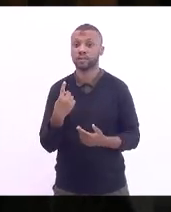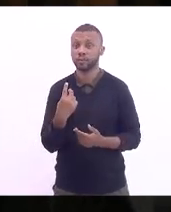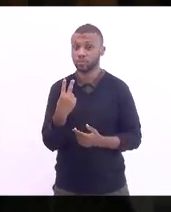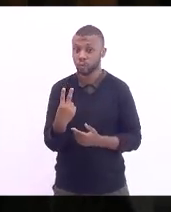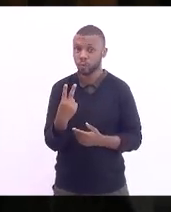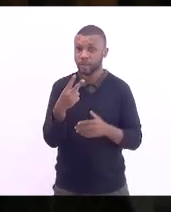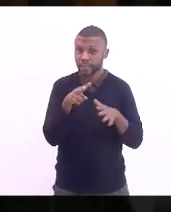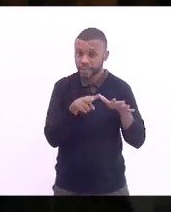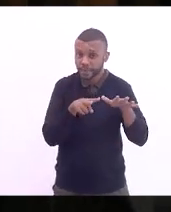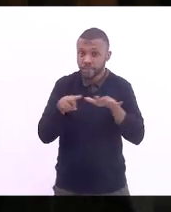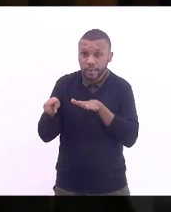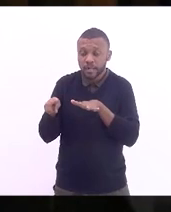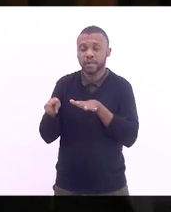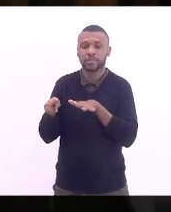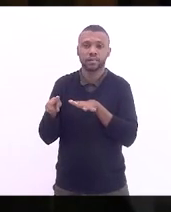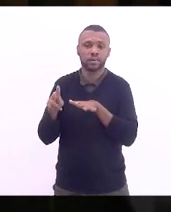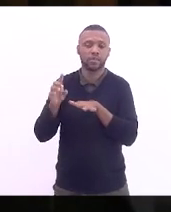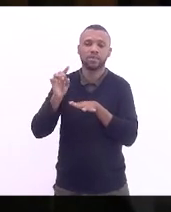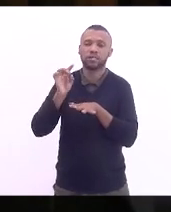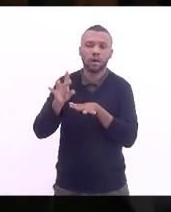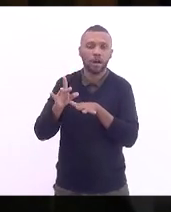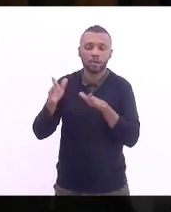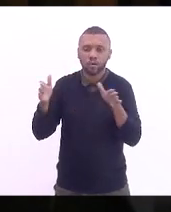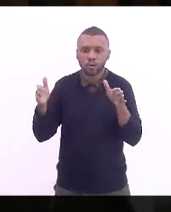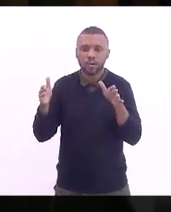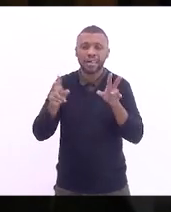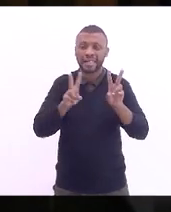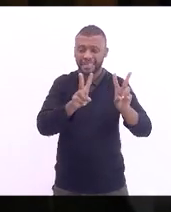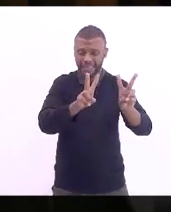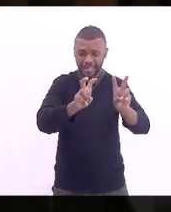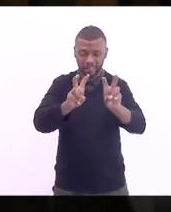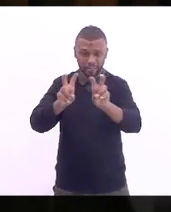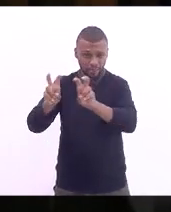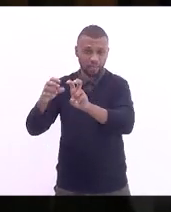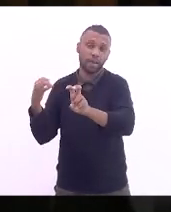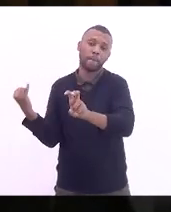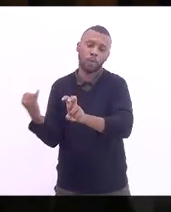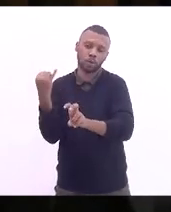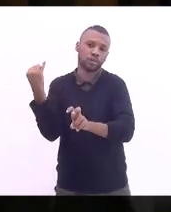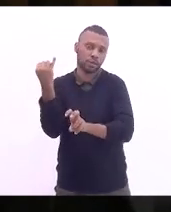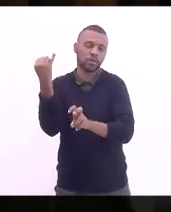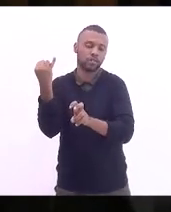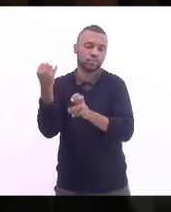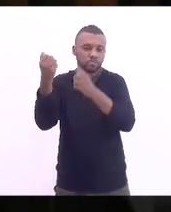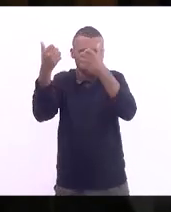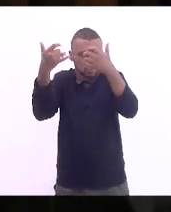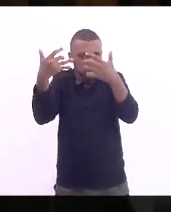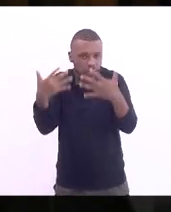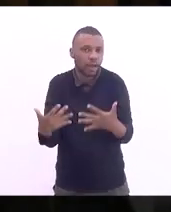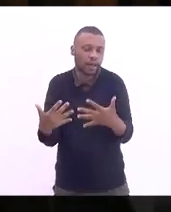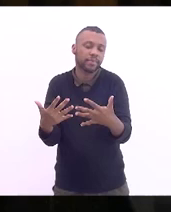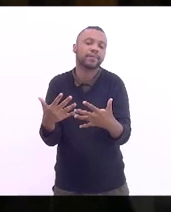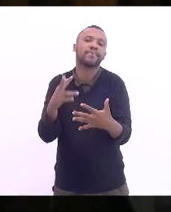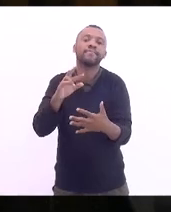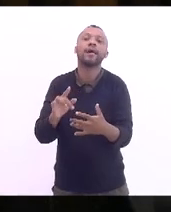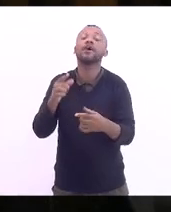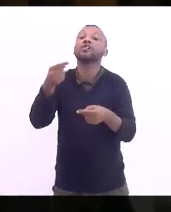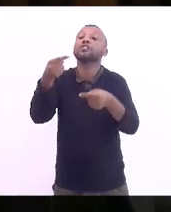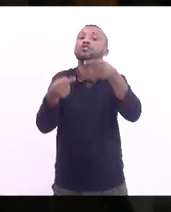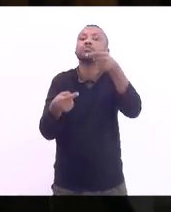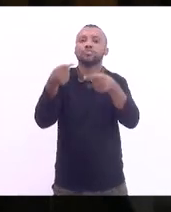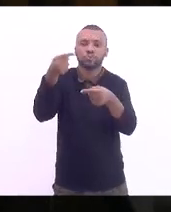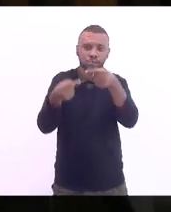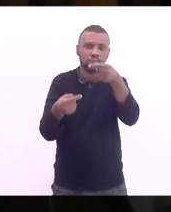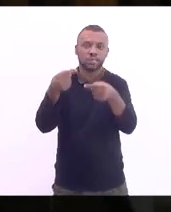duas semanas que muitos temas relevantes e importantes serão discutidos na